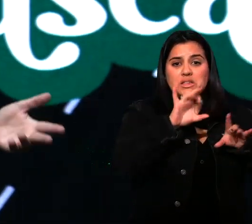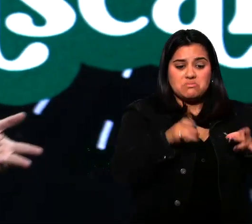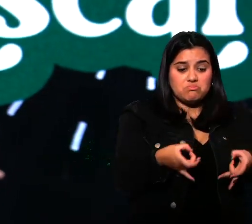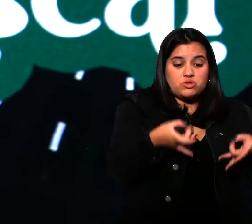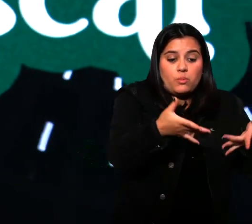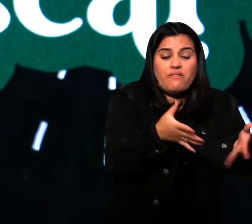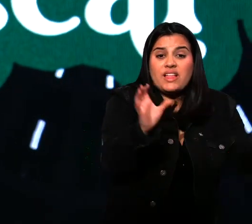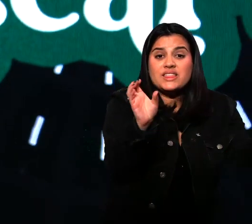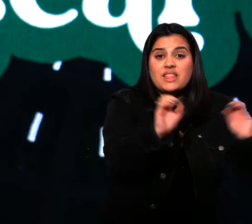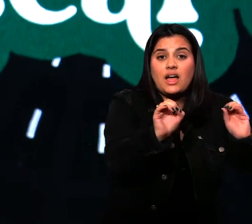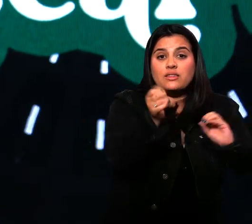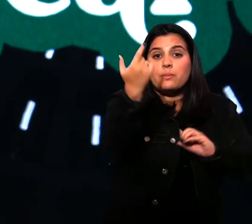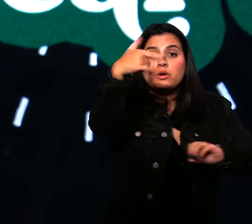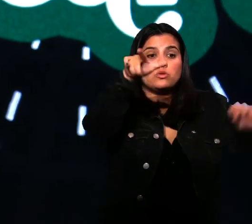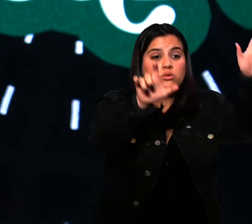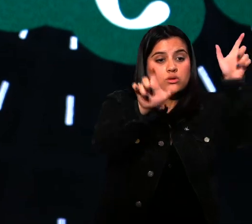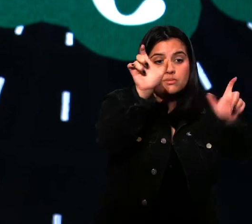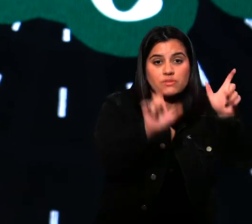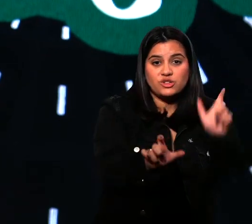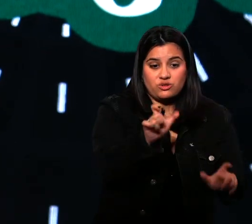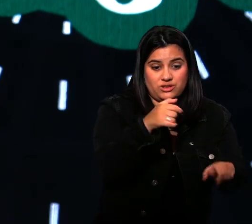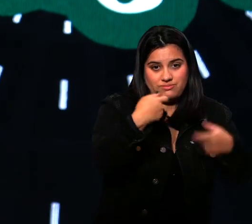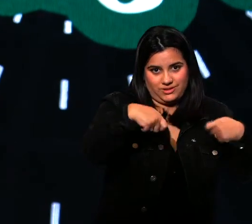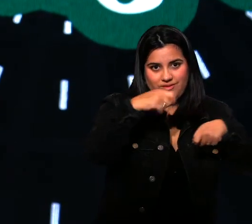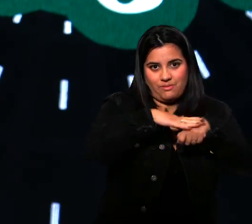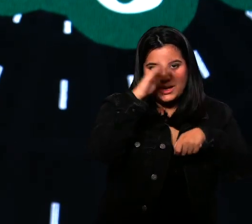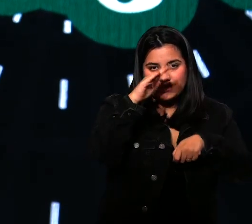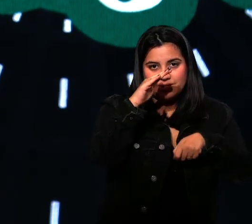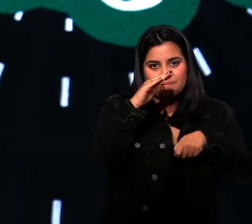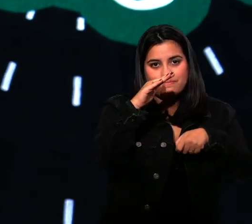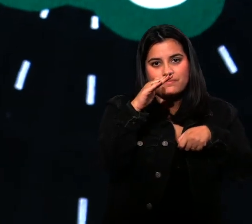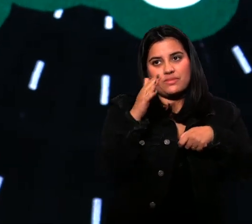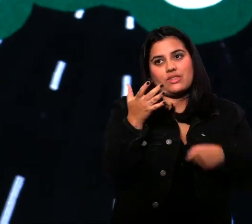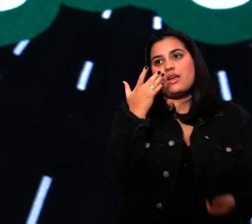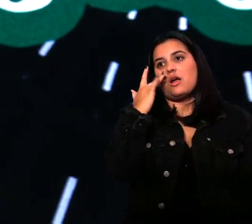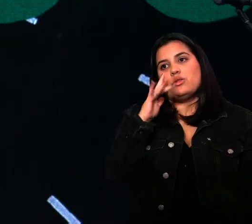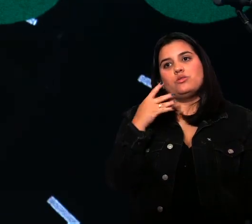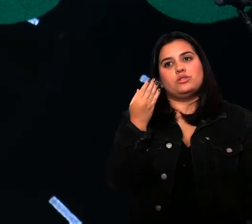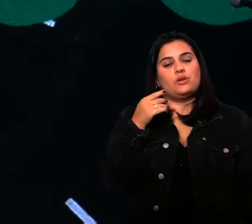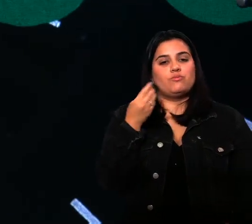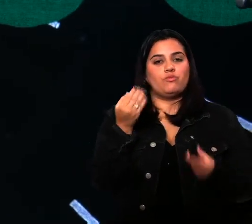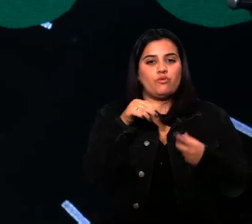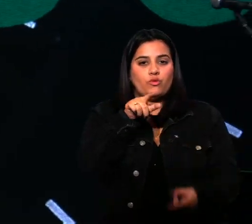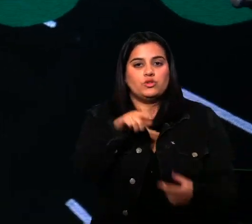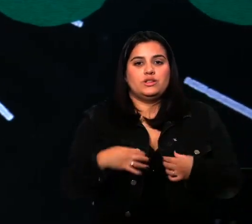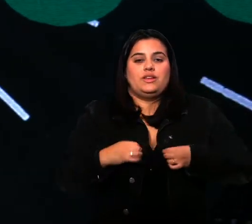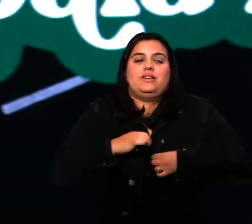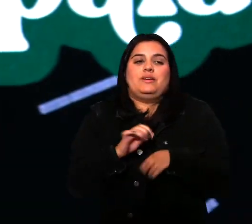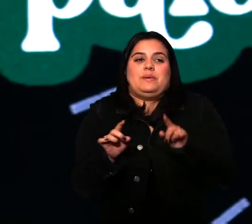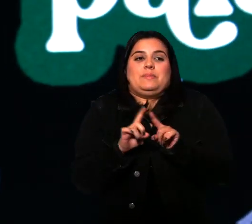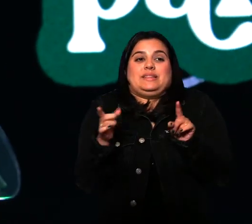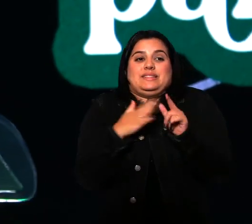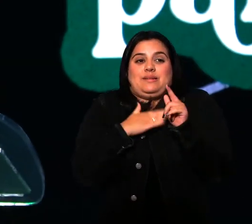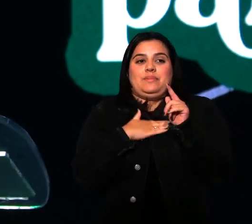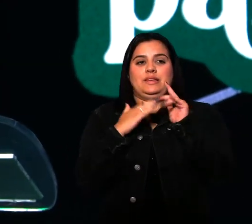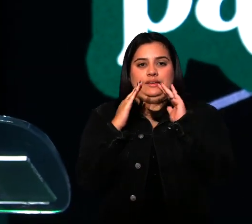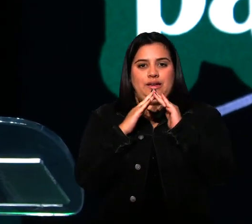deixavam o suficiente para as pessoas que mais precisavam. Eu não sei quanto a você, se é assim também, mas na minha casa, pelo